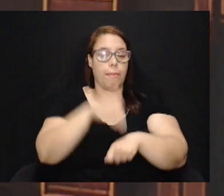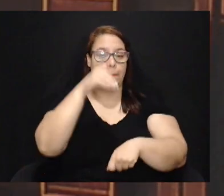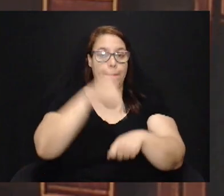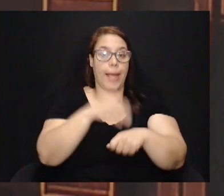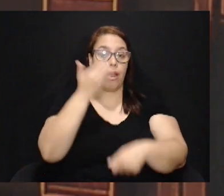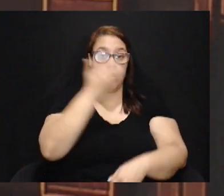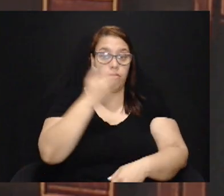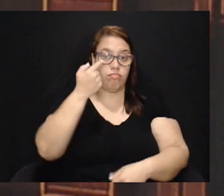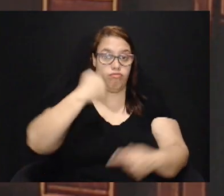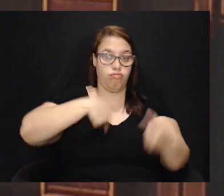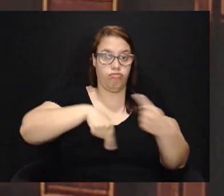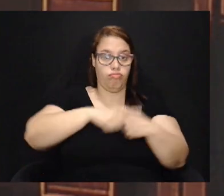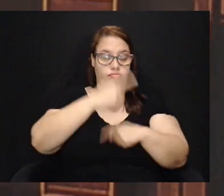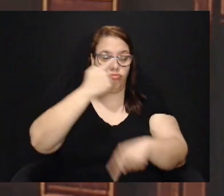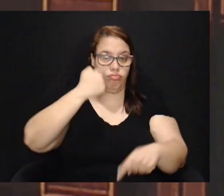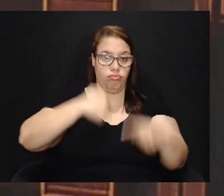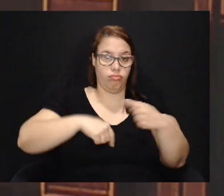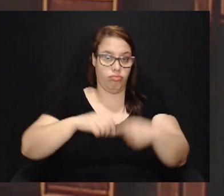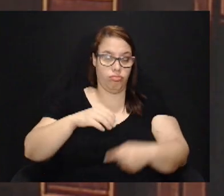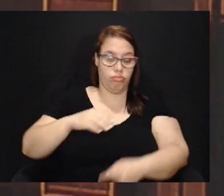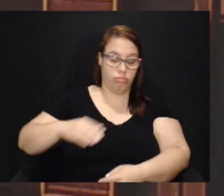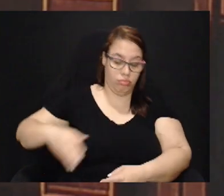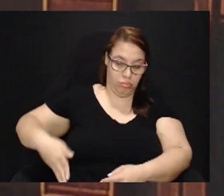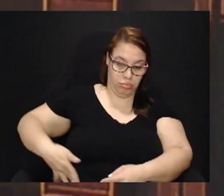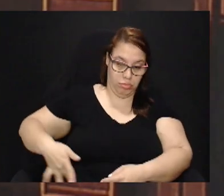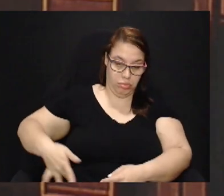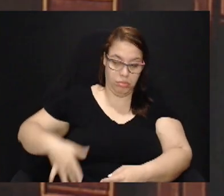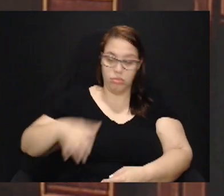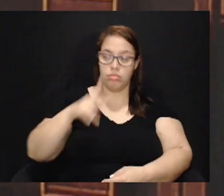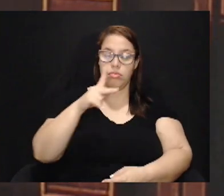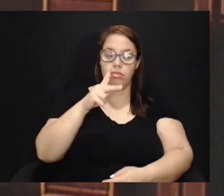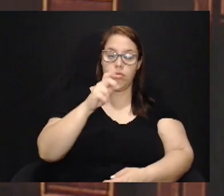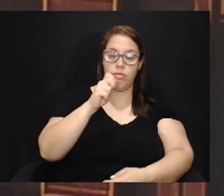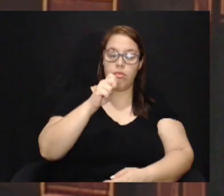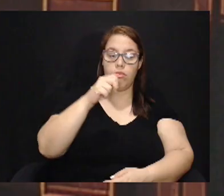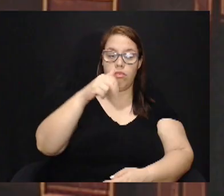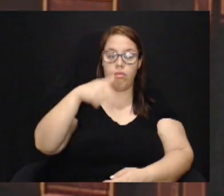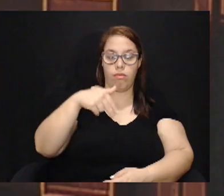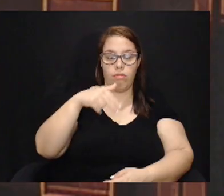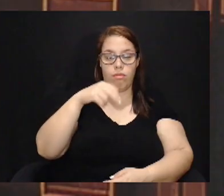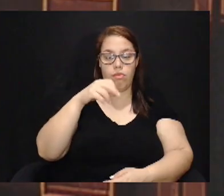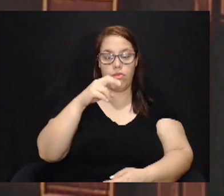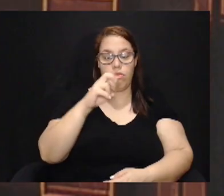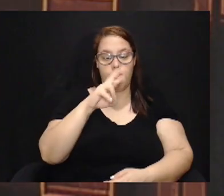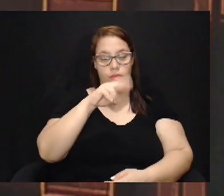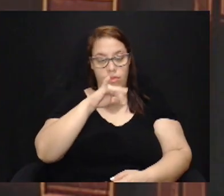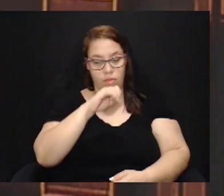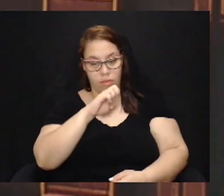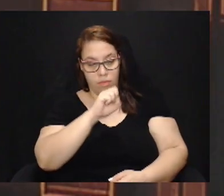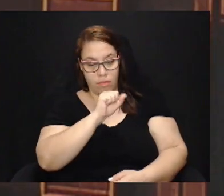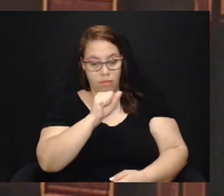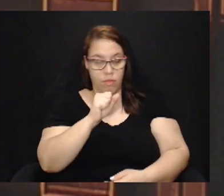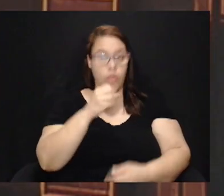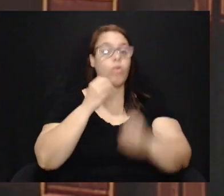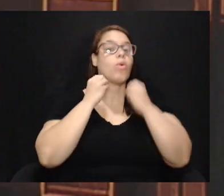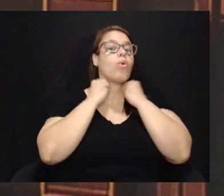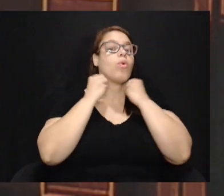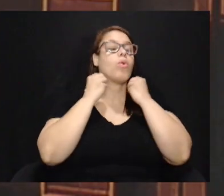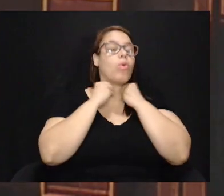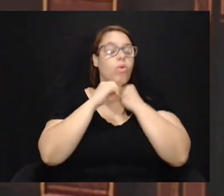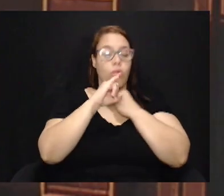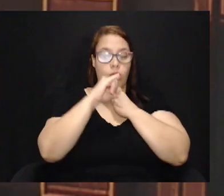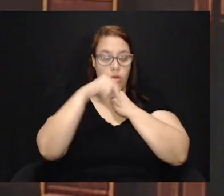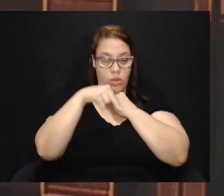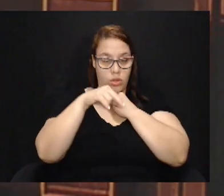come, o nosso pâncreas, que é um dos órgãos responsáveis por neutralizar isso, produz um hormônio chamado insulina. A insulina